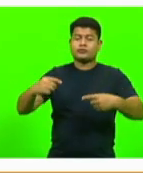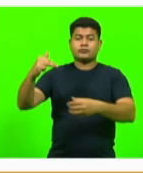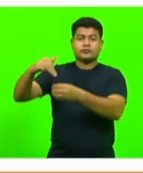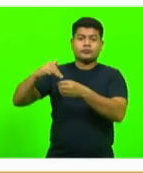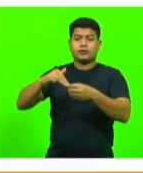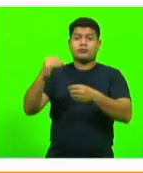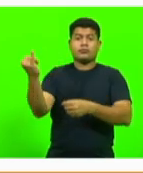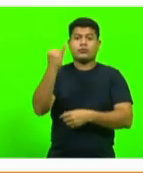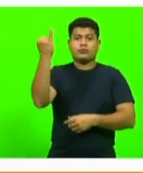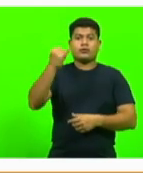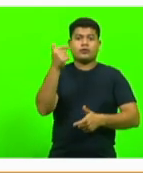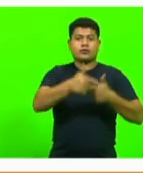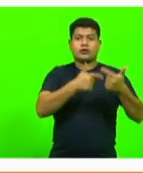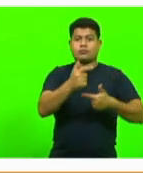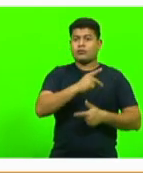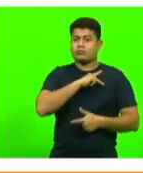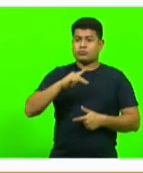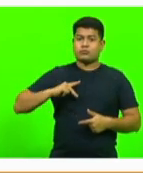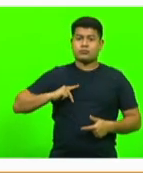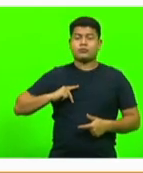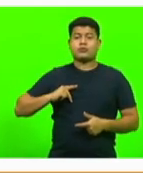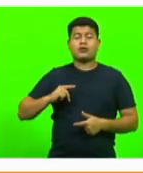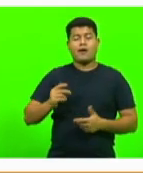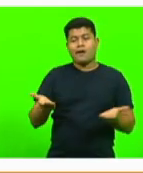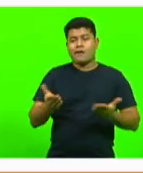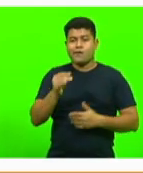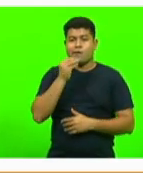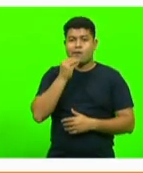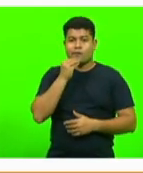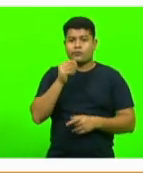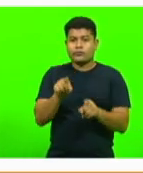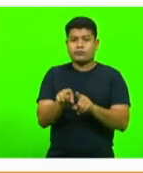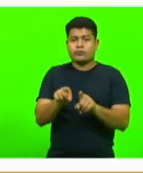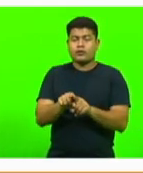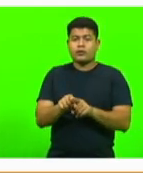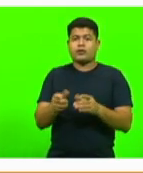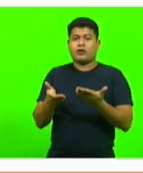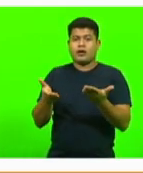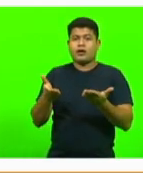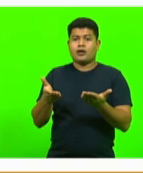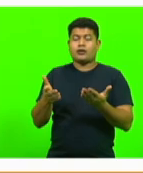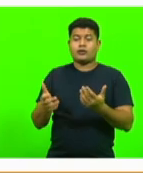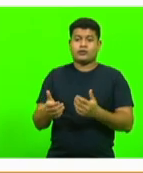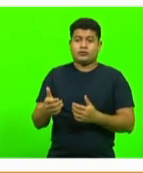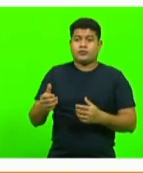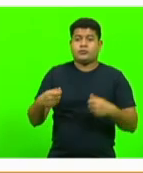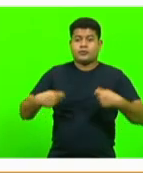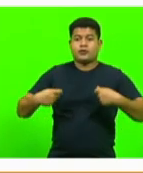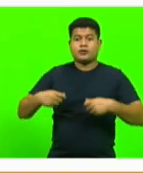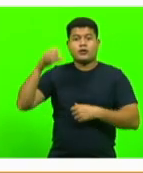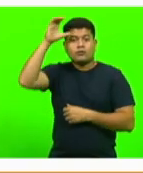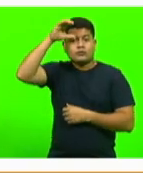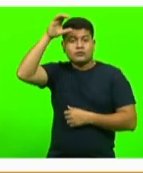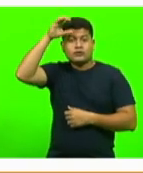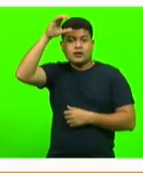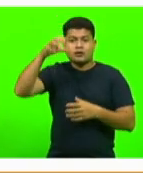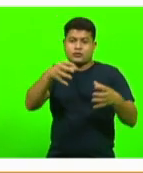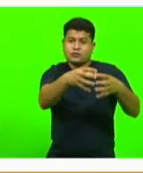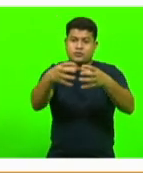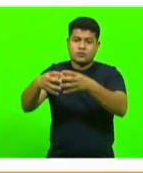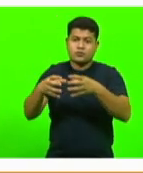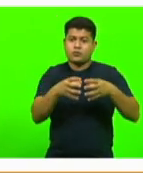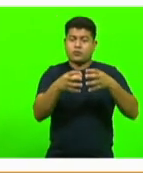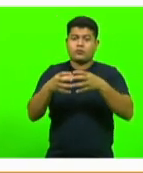e lógico Aquela nossa a disputa de narrativa da construção de consciência de classe né que o tipo de trabalho o